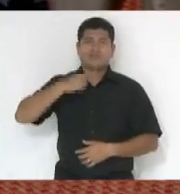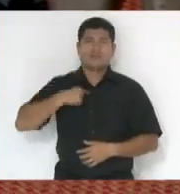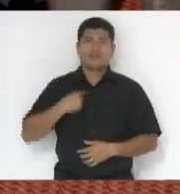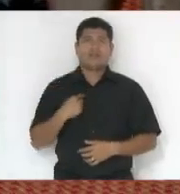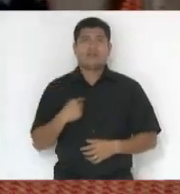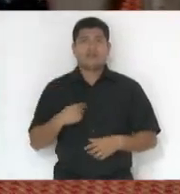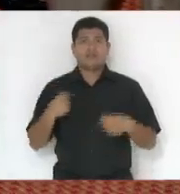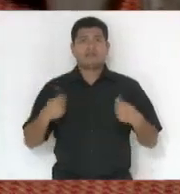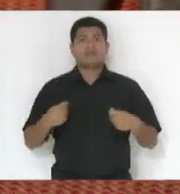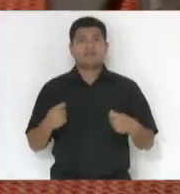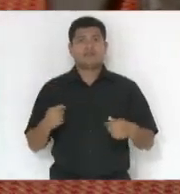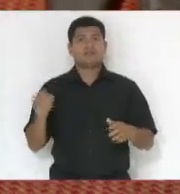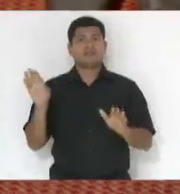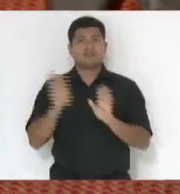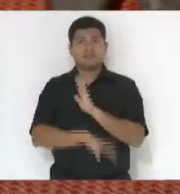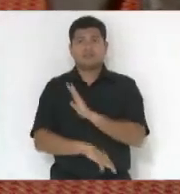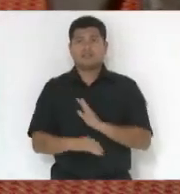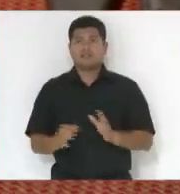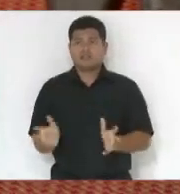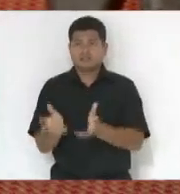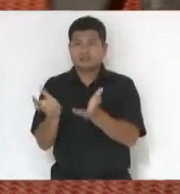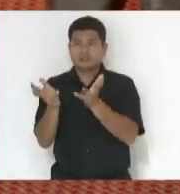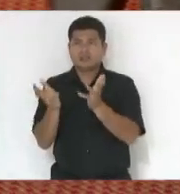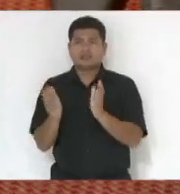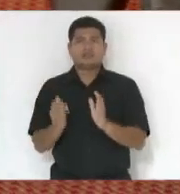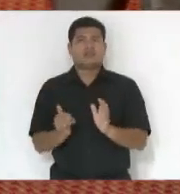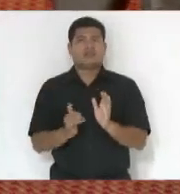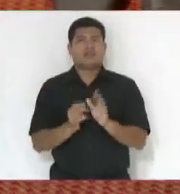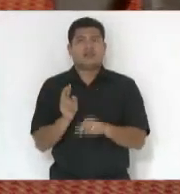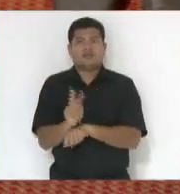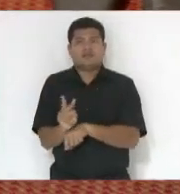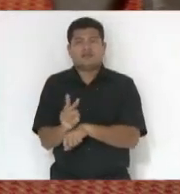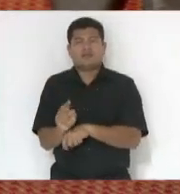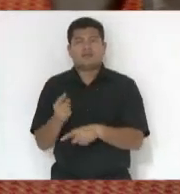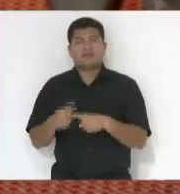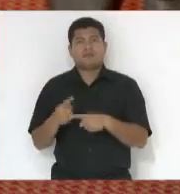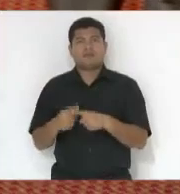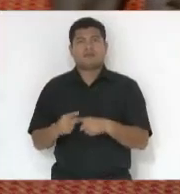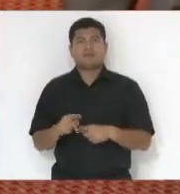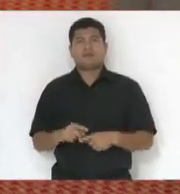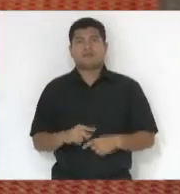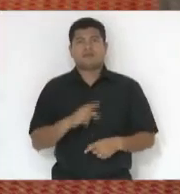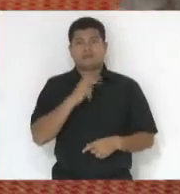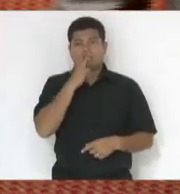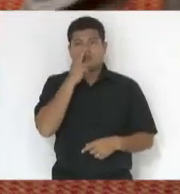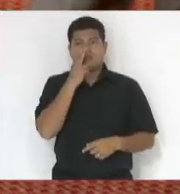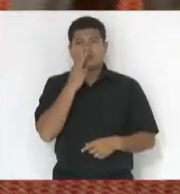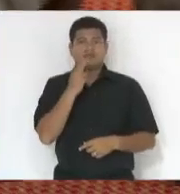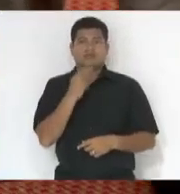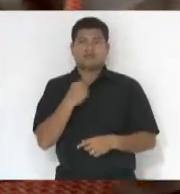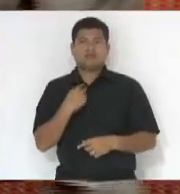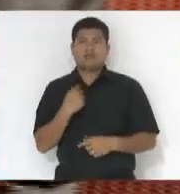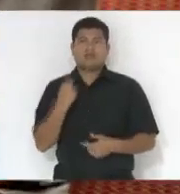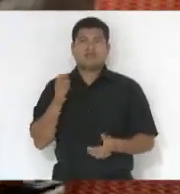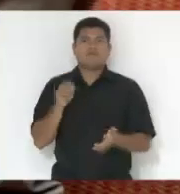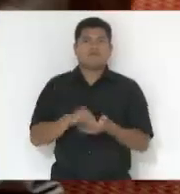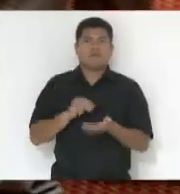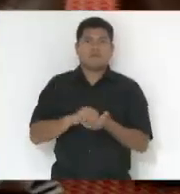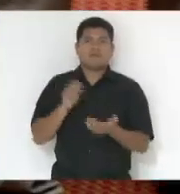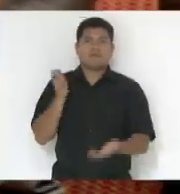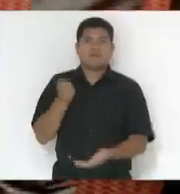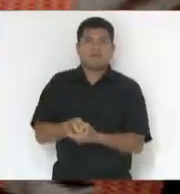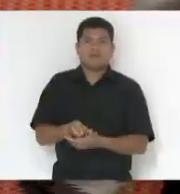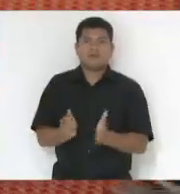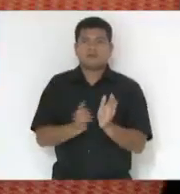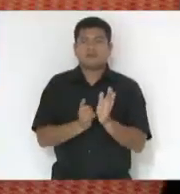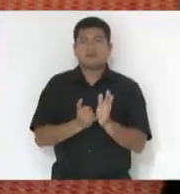que tirar os incentivos fiscais porque eles são renúncias de receita. Agora, como nosso companheiro acabou de